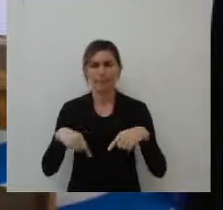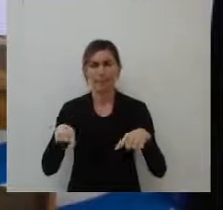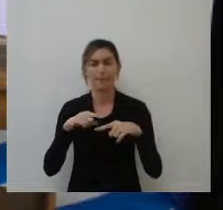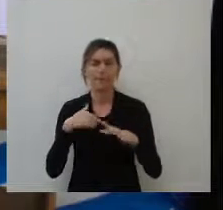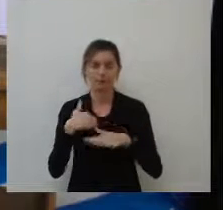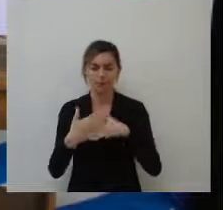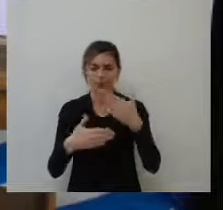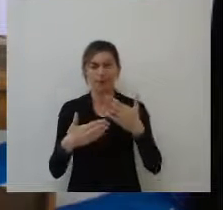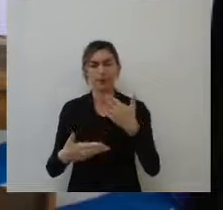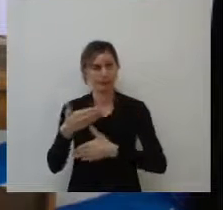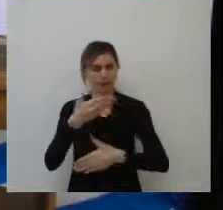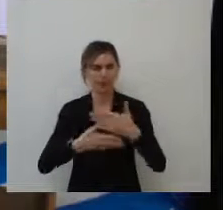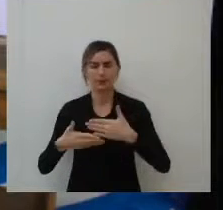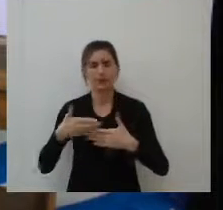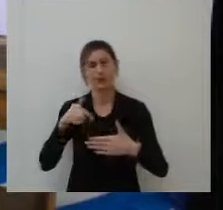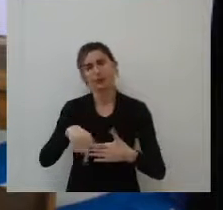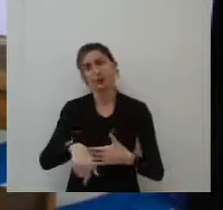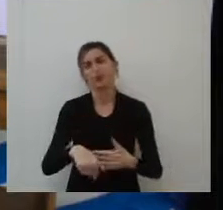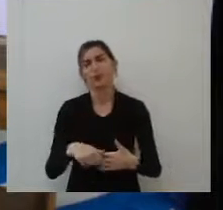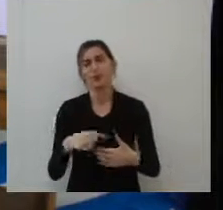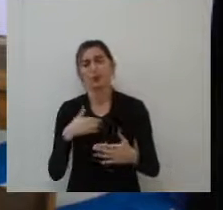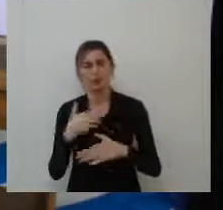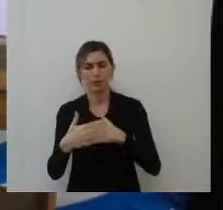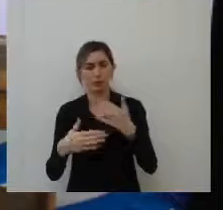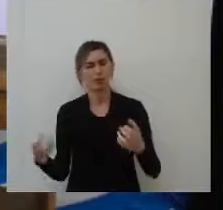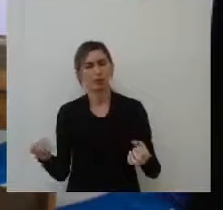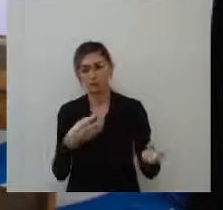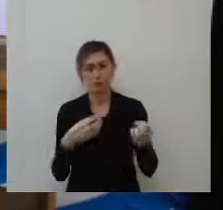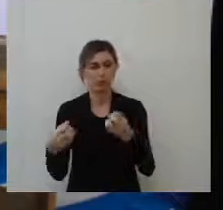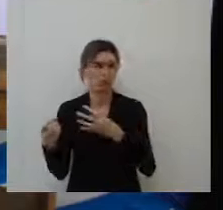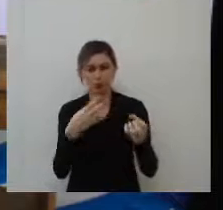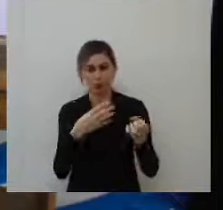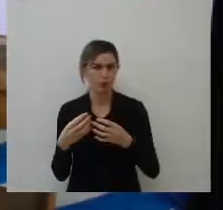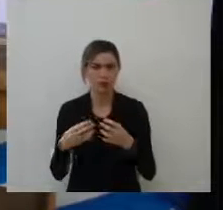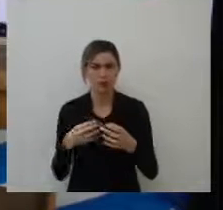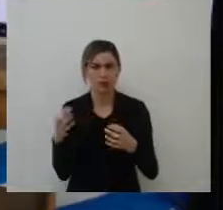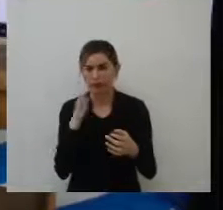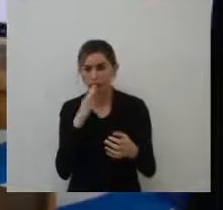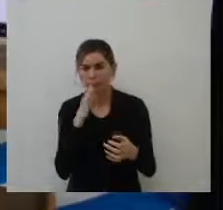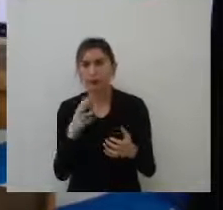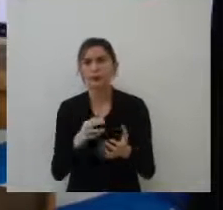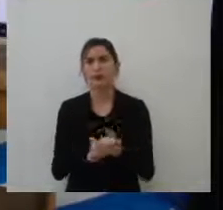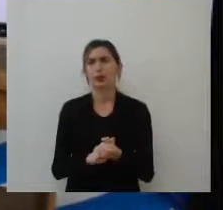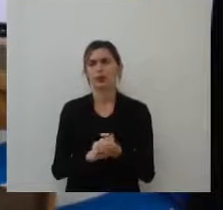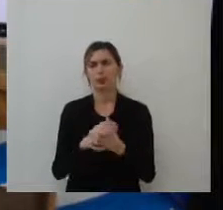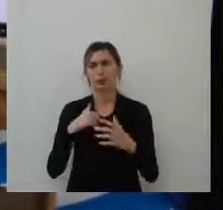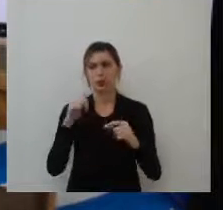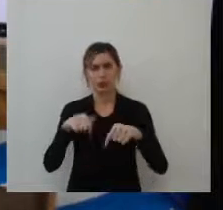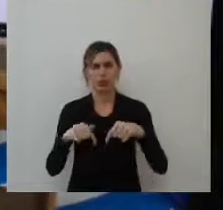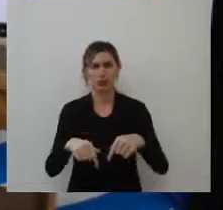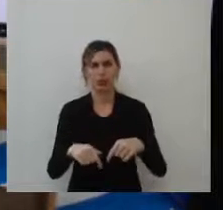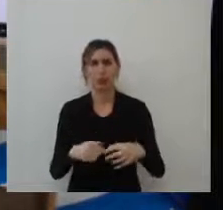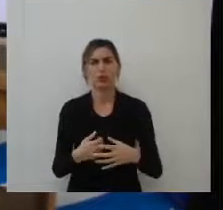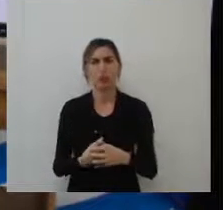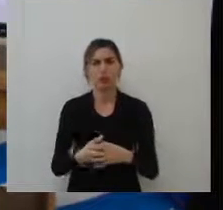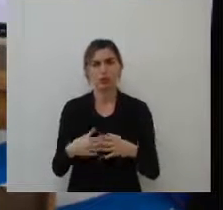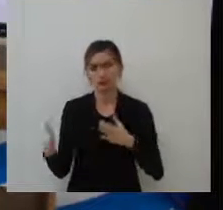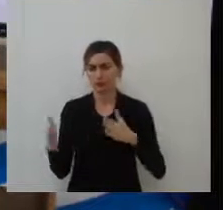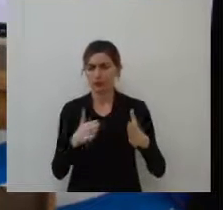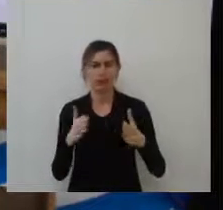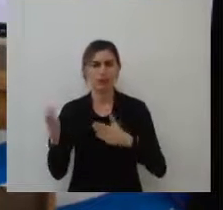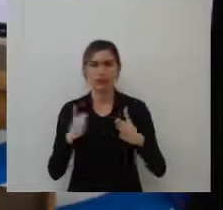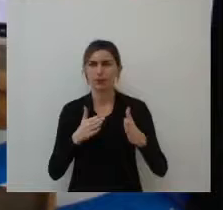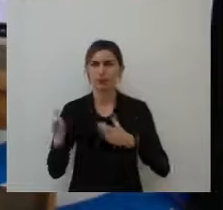nesse processo de interação que a gente está tendo, que é um processo novo, é um processo dinâmico, tá? A gente está aqui nesse